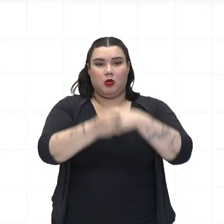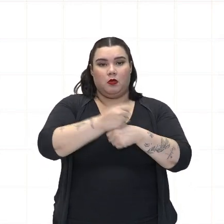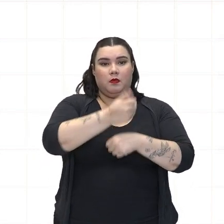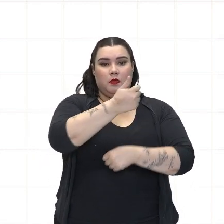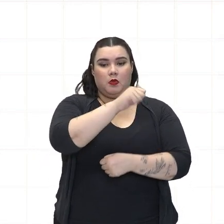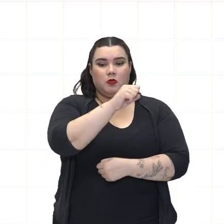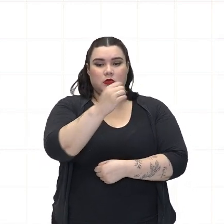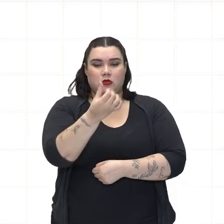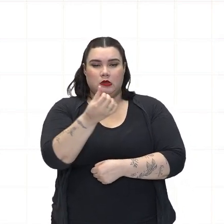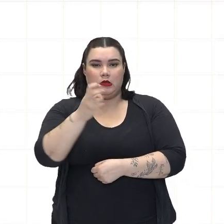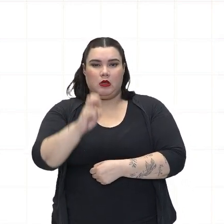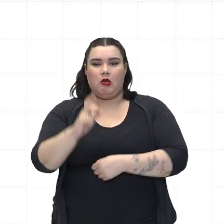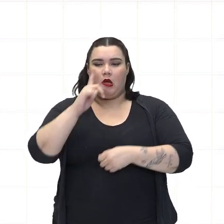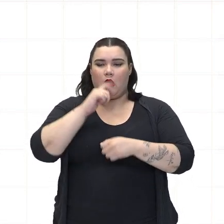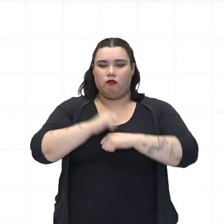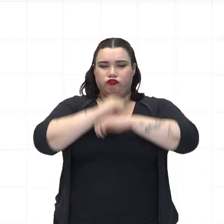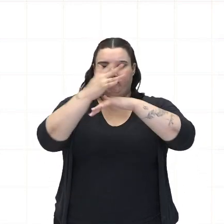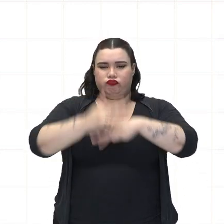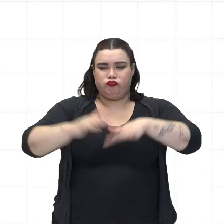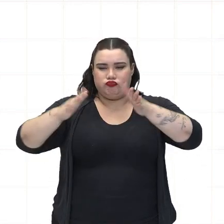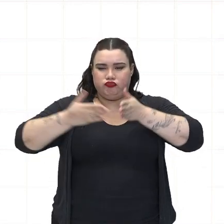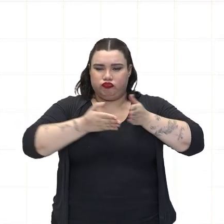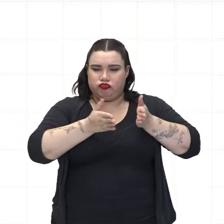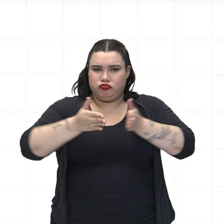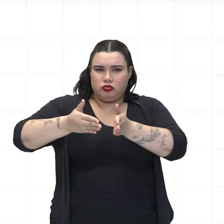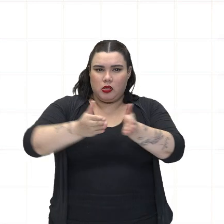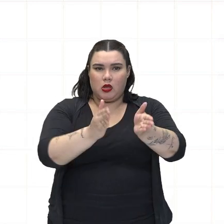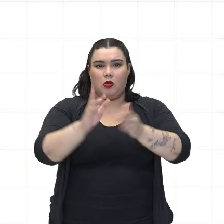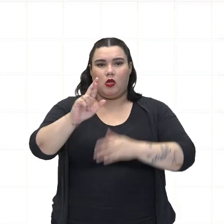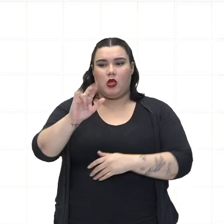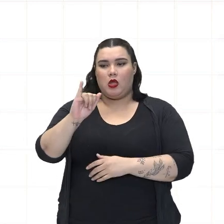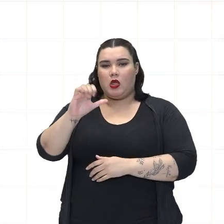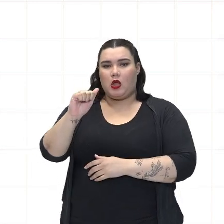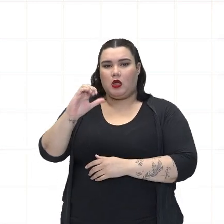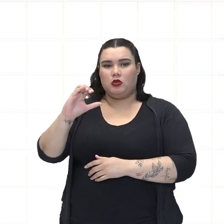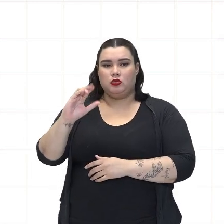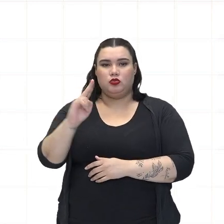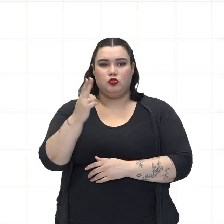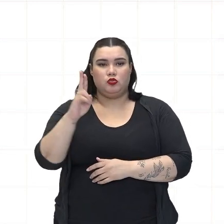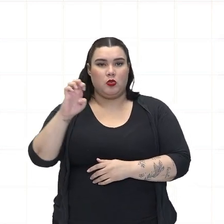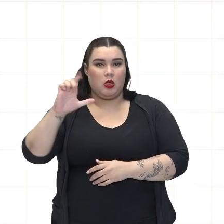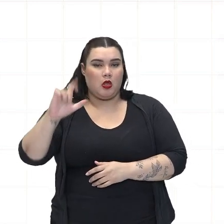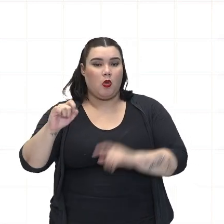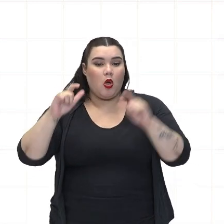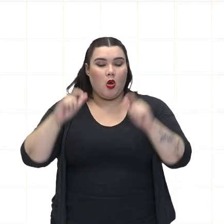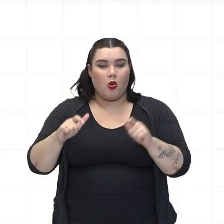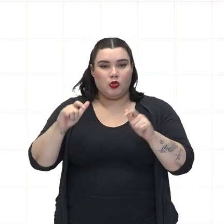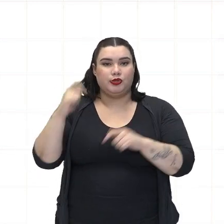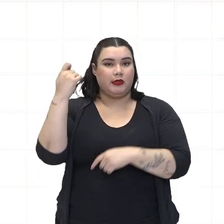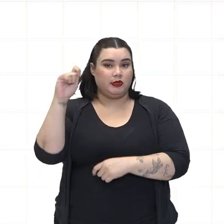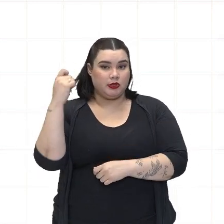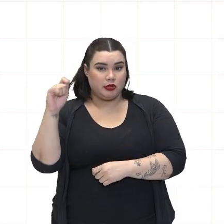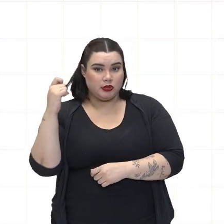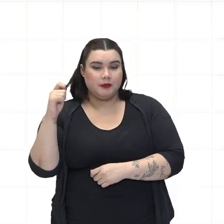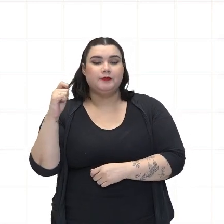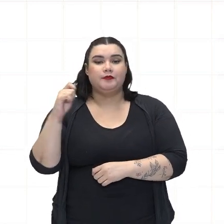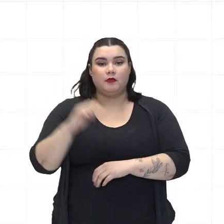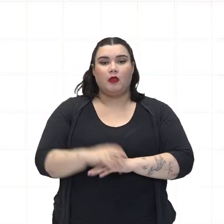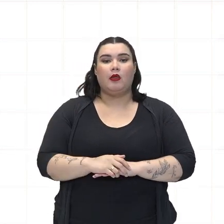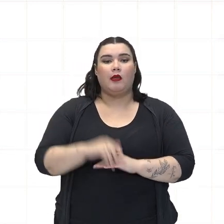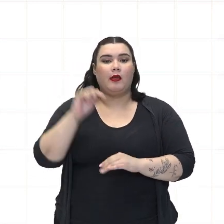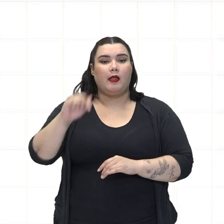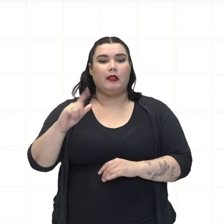1865, às margens do arroio do Riachuelo, na província Corrientes, no caso na Argentina, foi um marco decisivo na